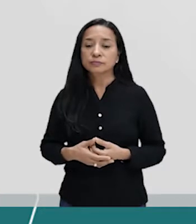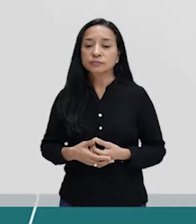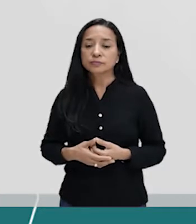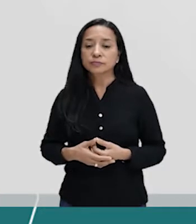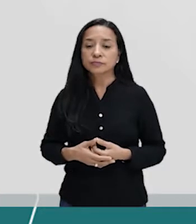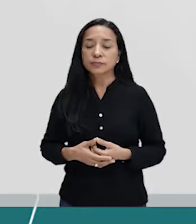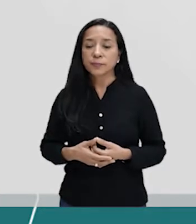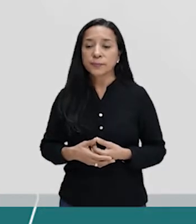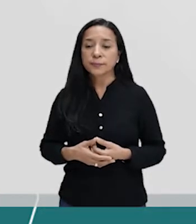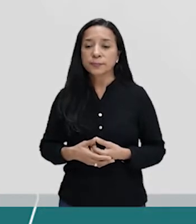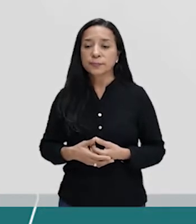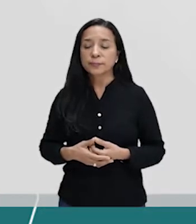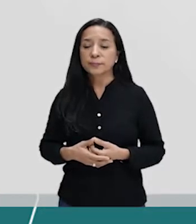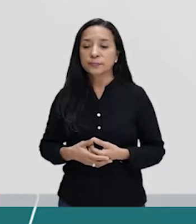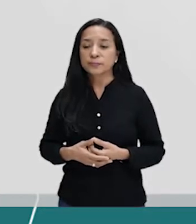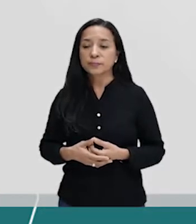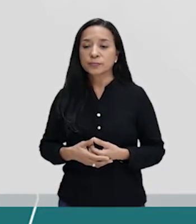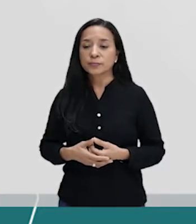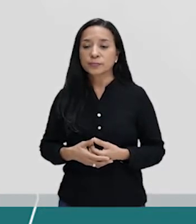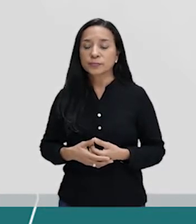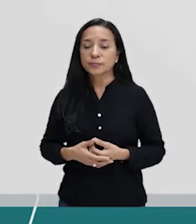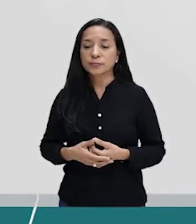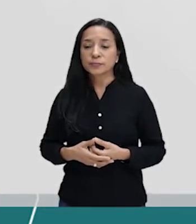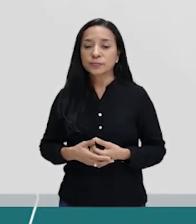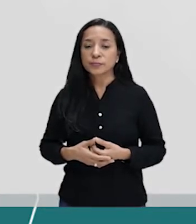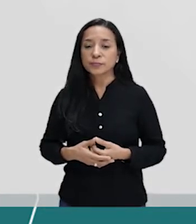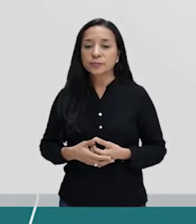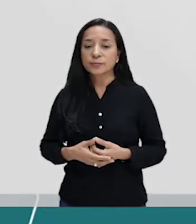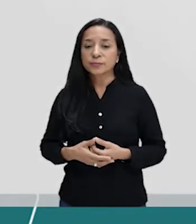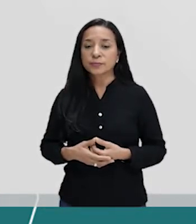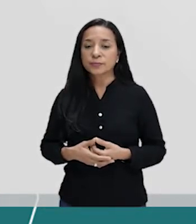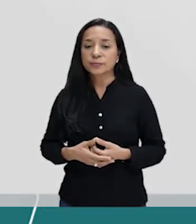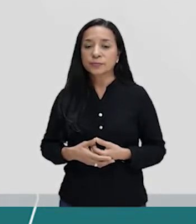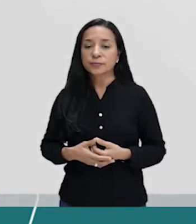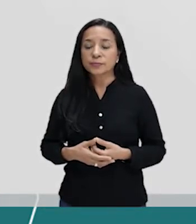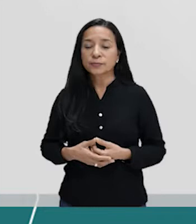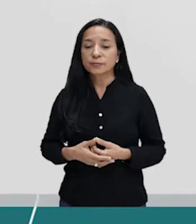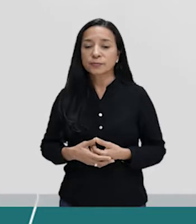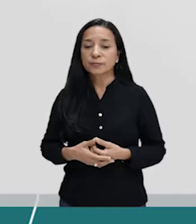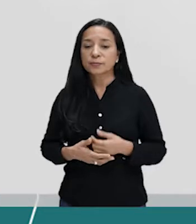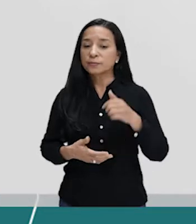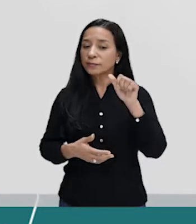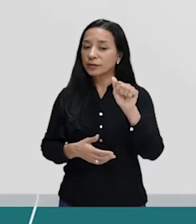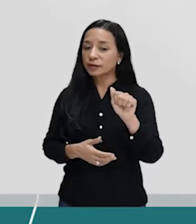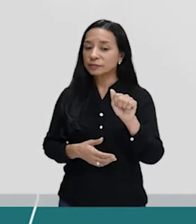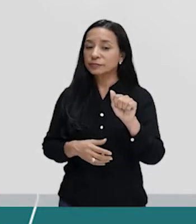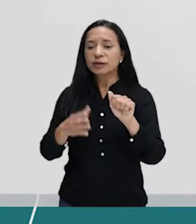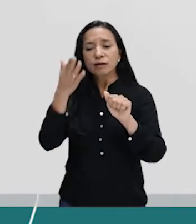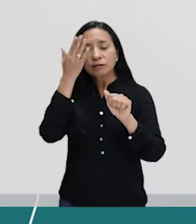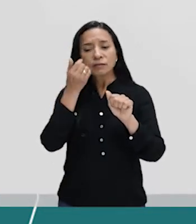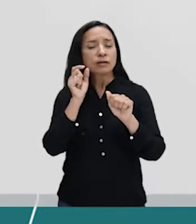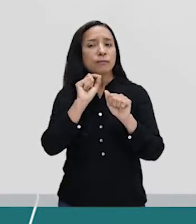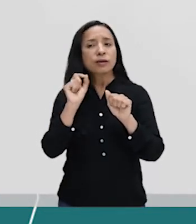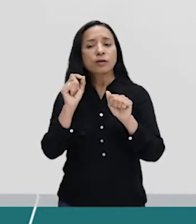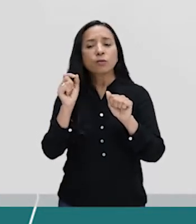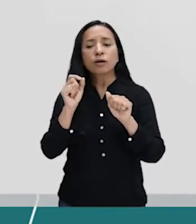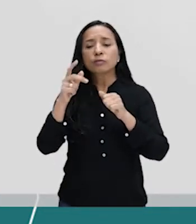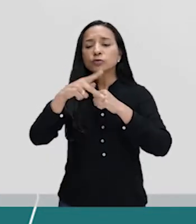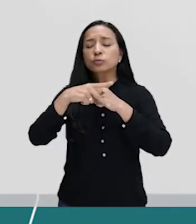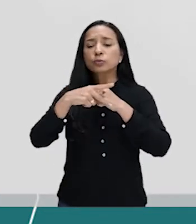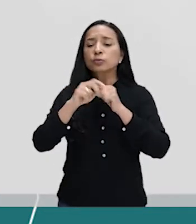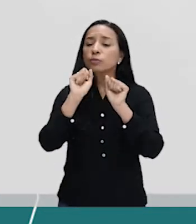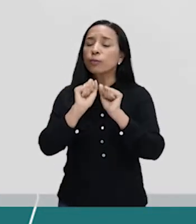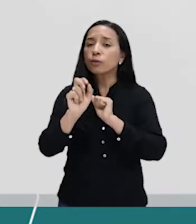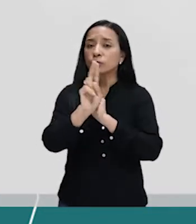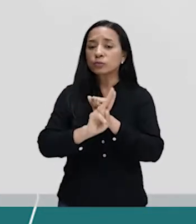e os dentes denotavam a descrepitude do burrinho, porém estavam mais gastos que... Aí ele quer saber quais são os pronomes que a gente